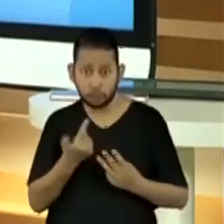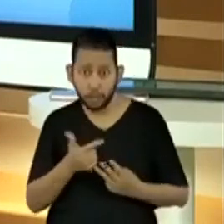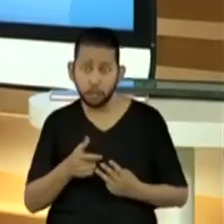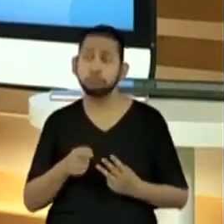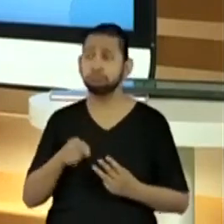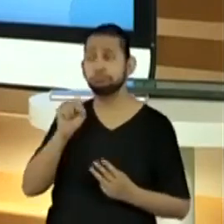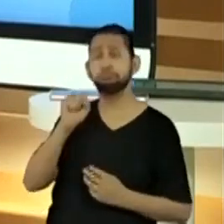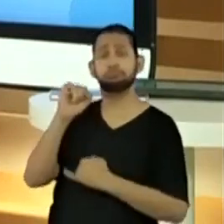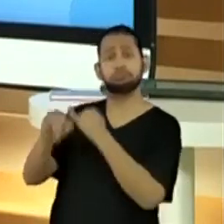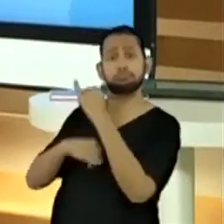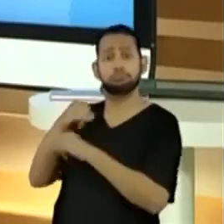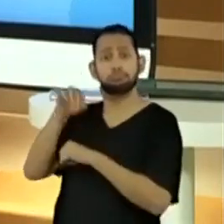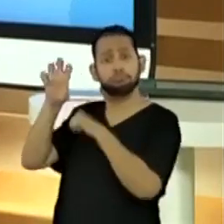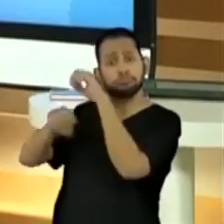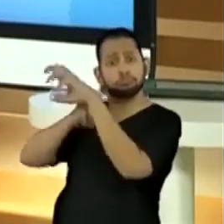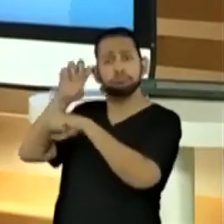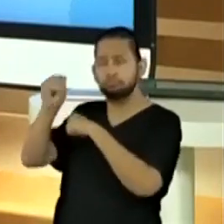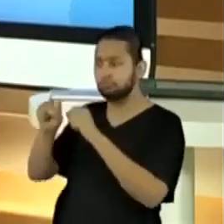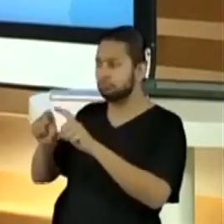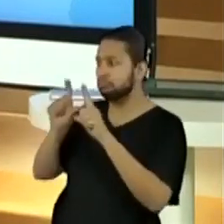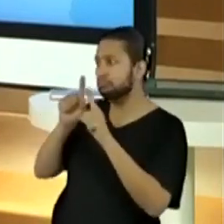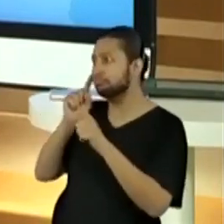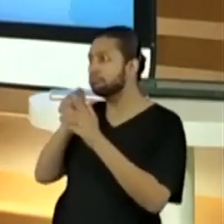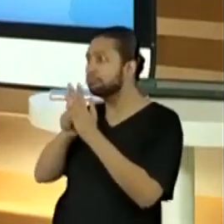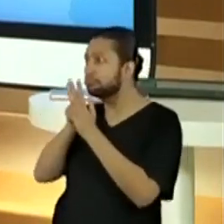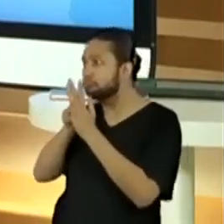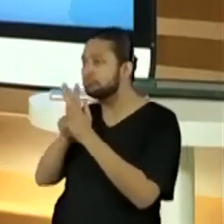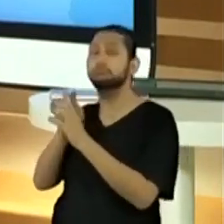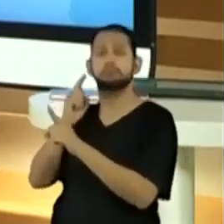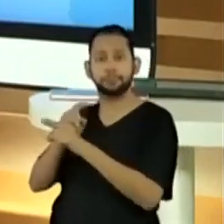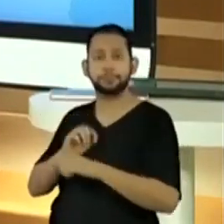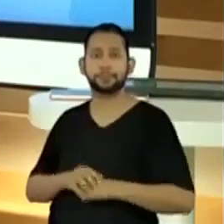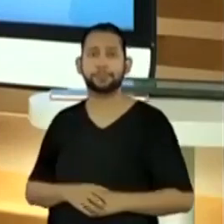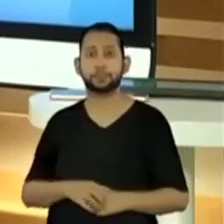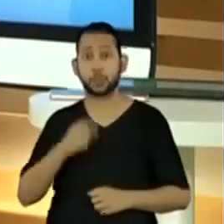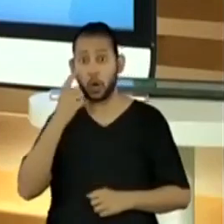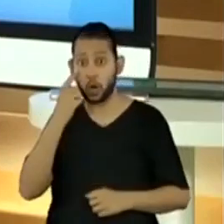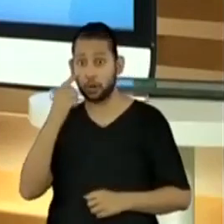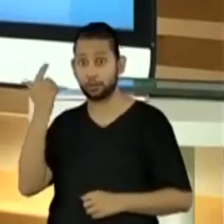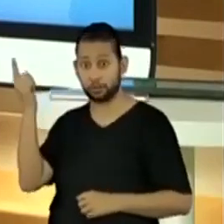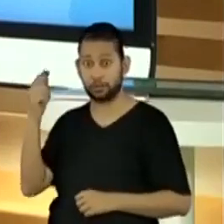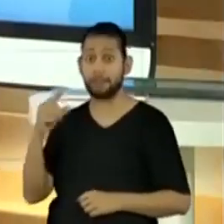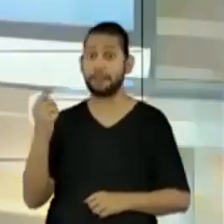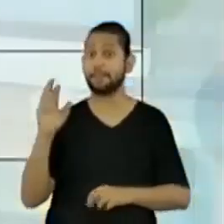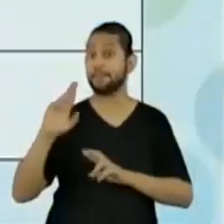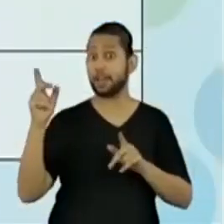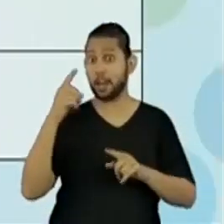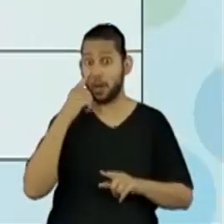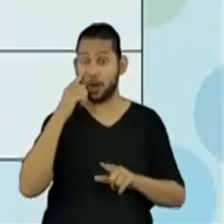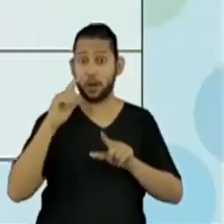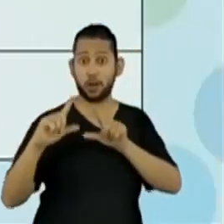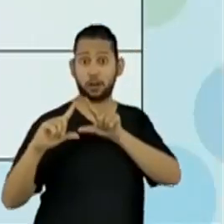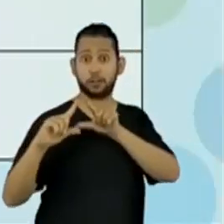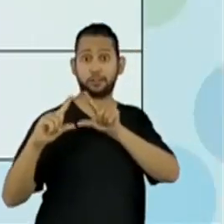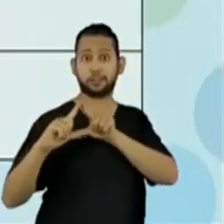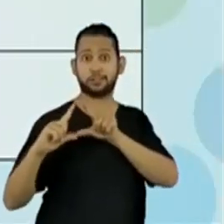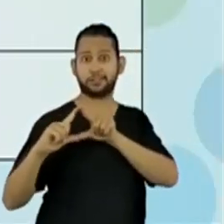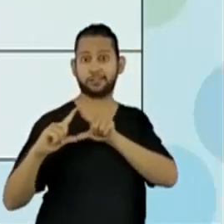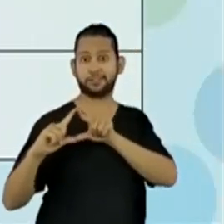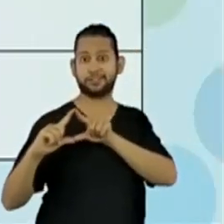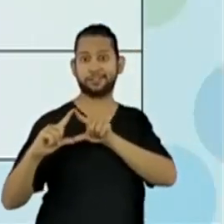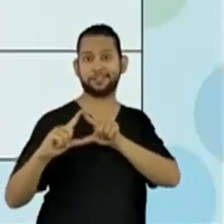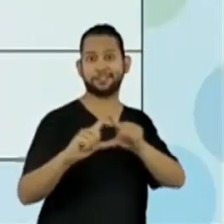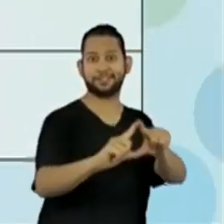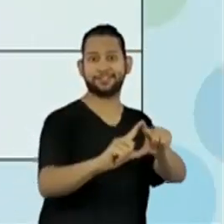você praticar. Então, eu peguei aqui outro prisma. Então, esse aqui, ó, tem